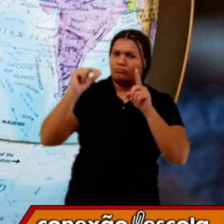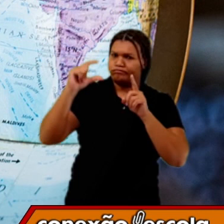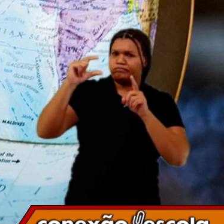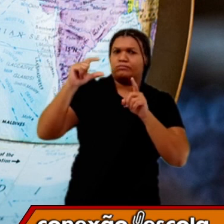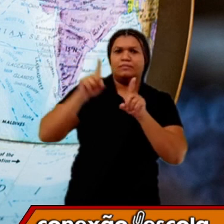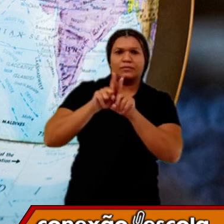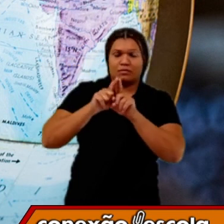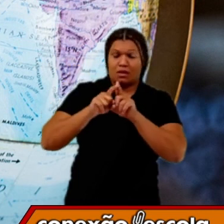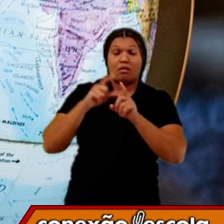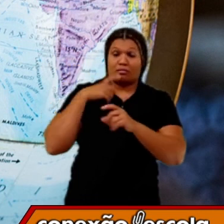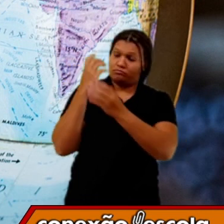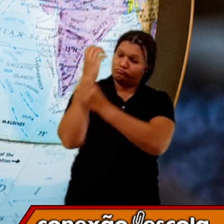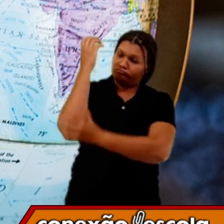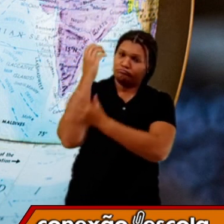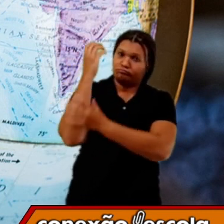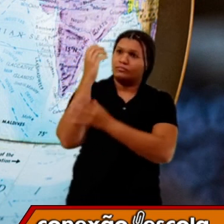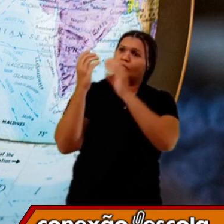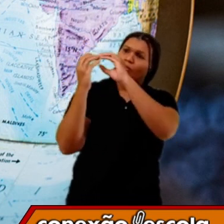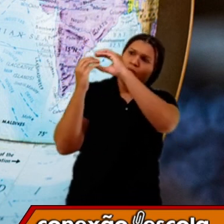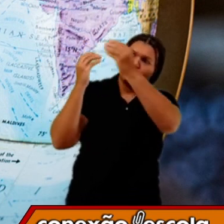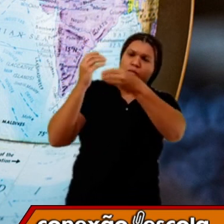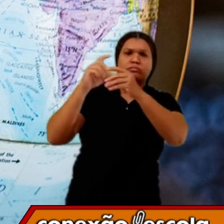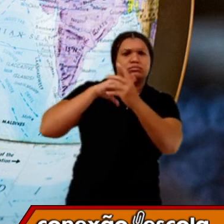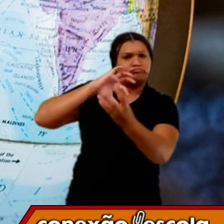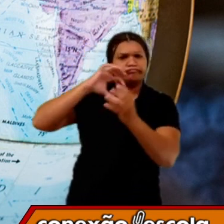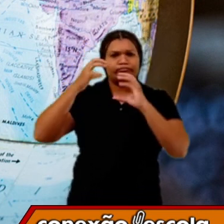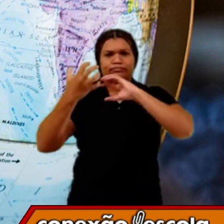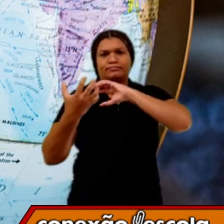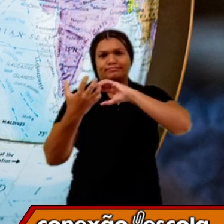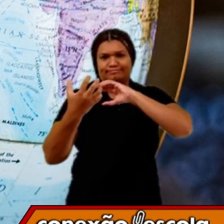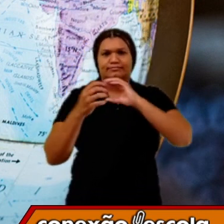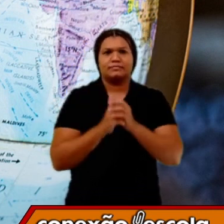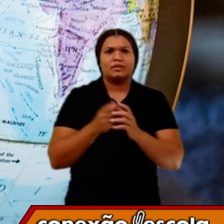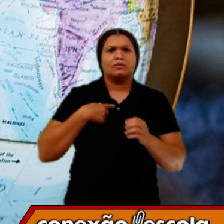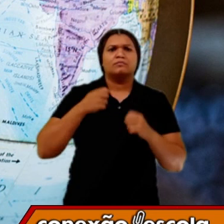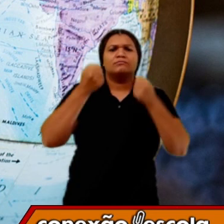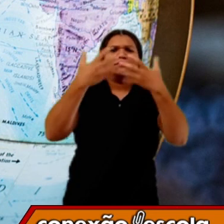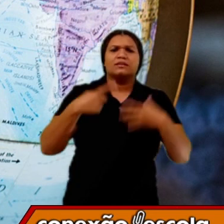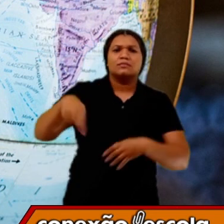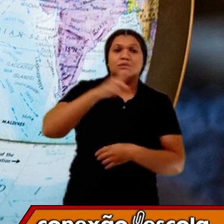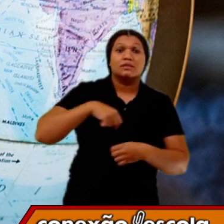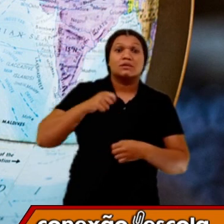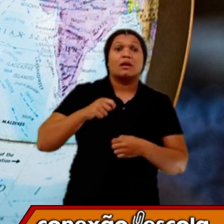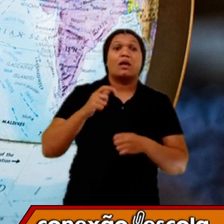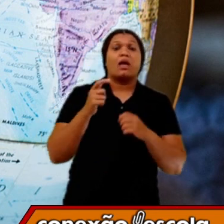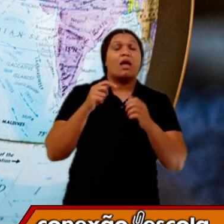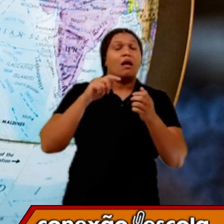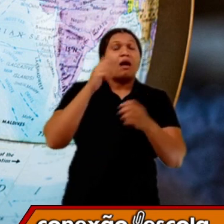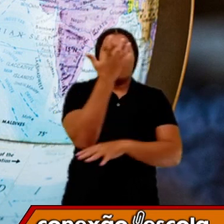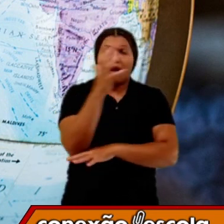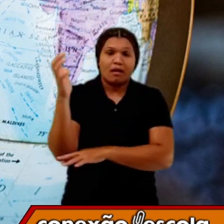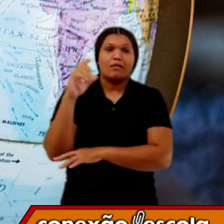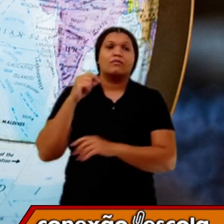galhos retorcidos. Quando eu falo que a nossa vegetação ela é esparsa, significa que as nossas árvores